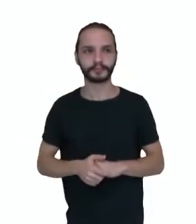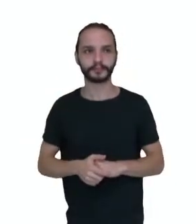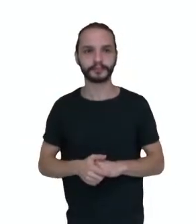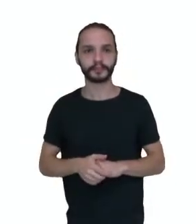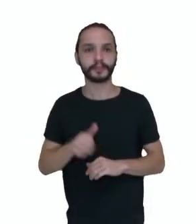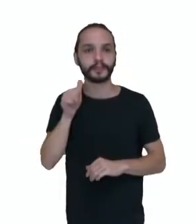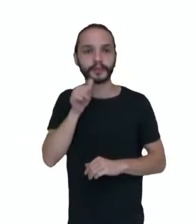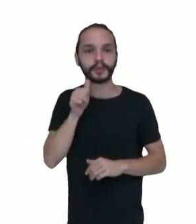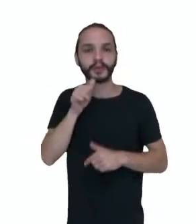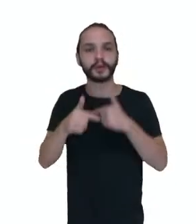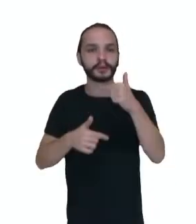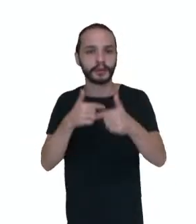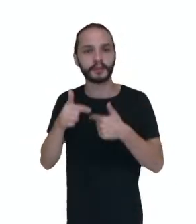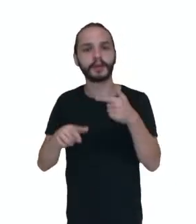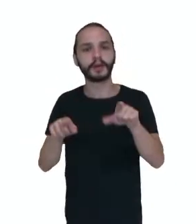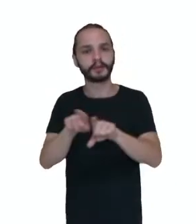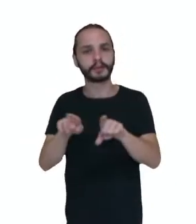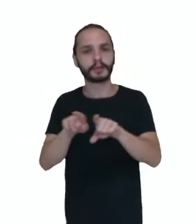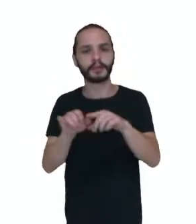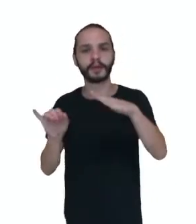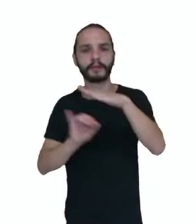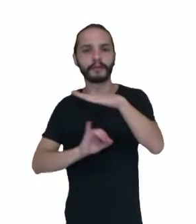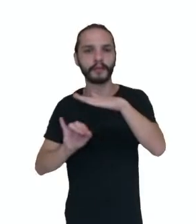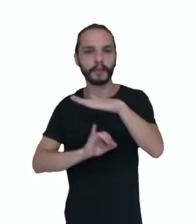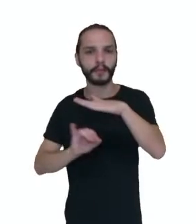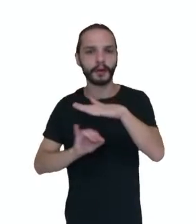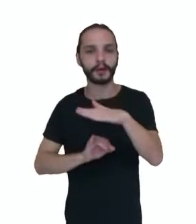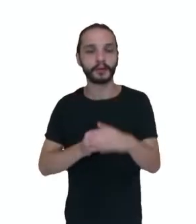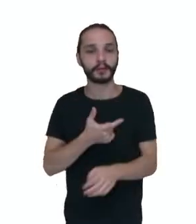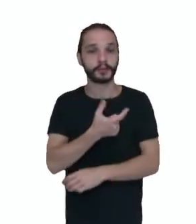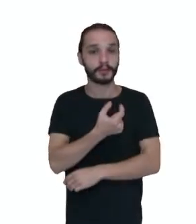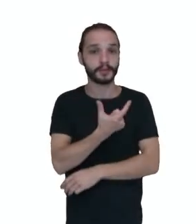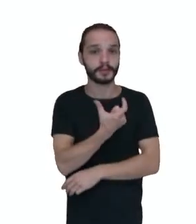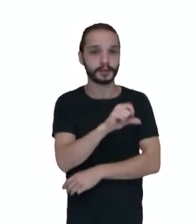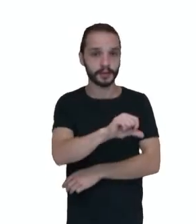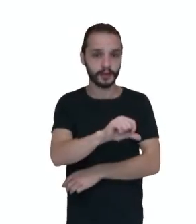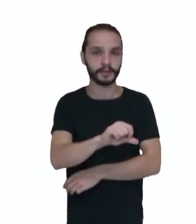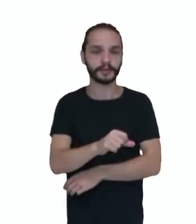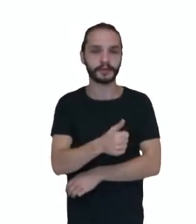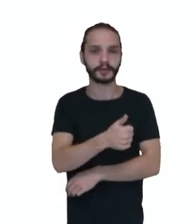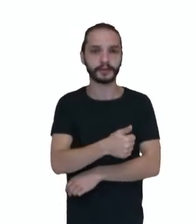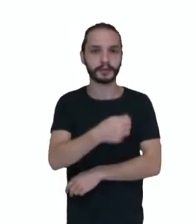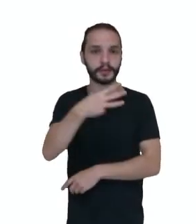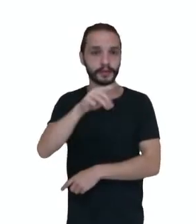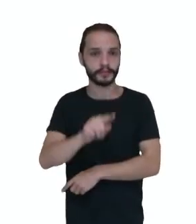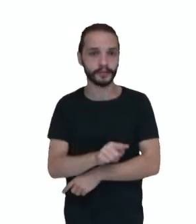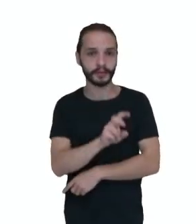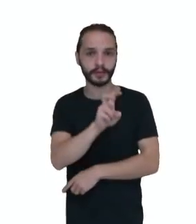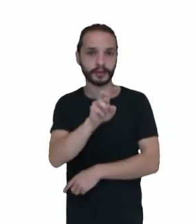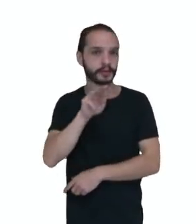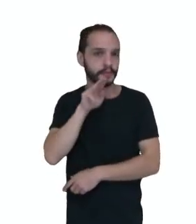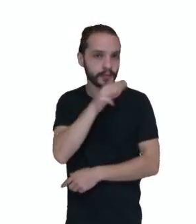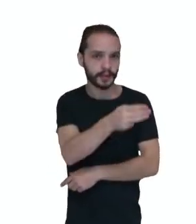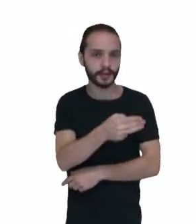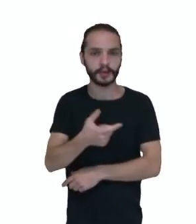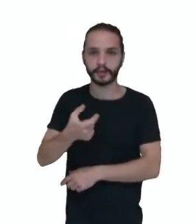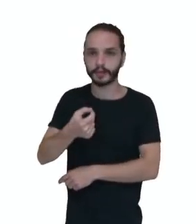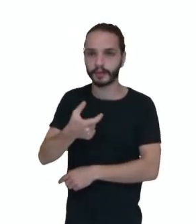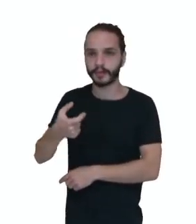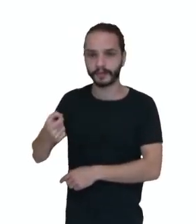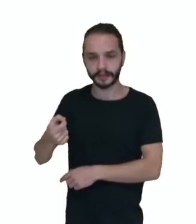por exemplo, também na informalidade, então em 2019, 13,5 milhões, em